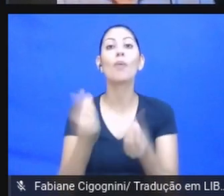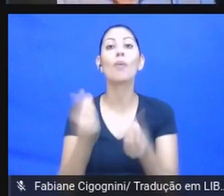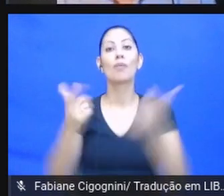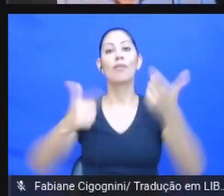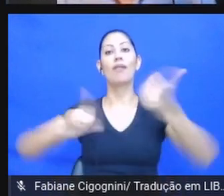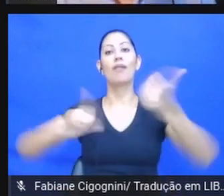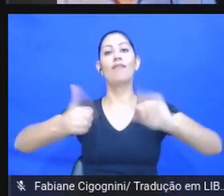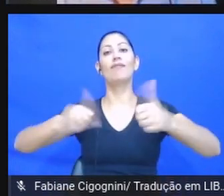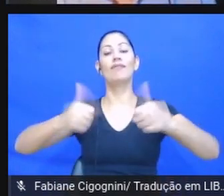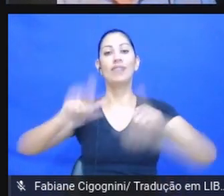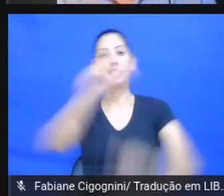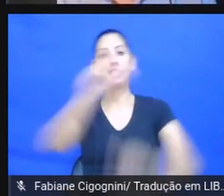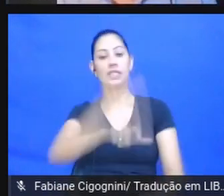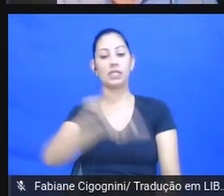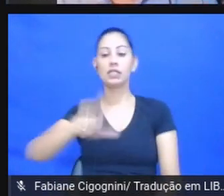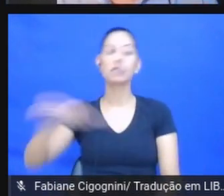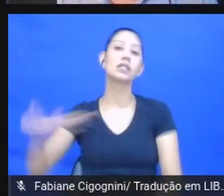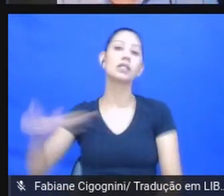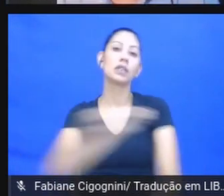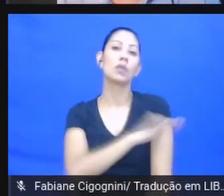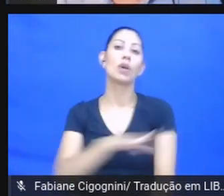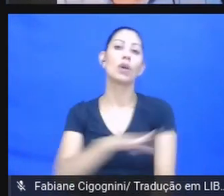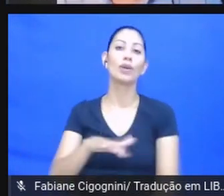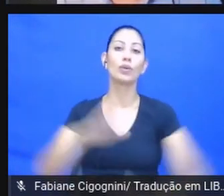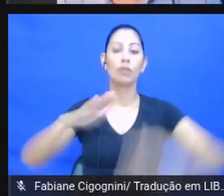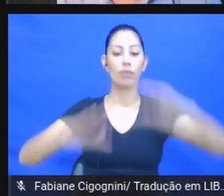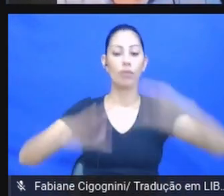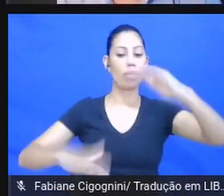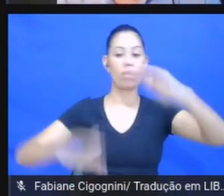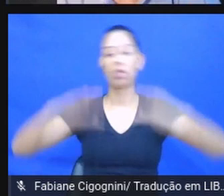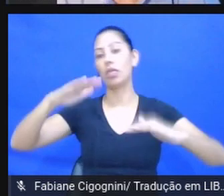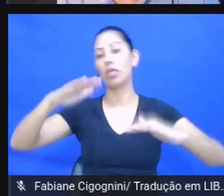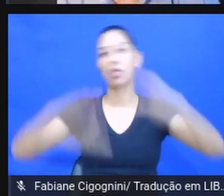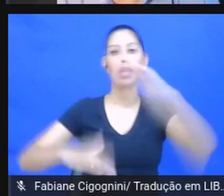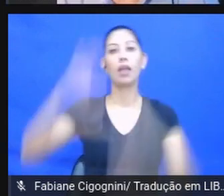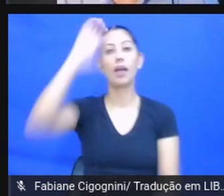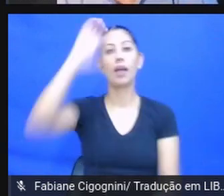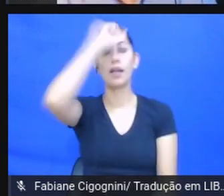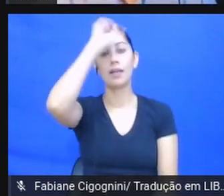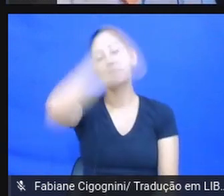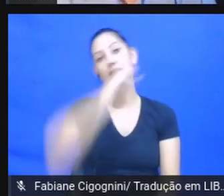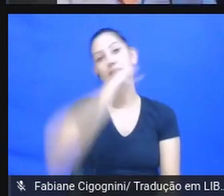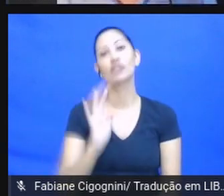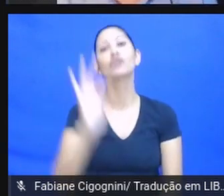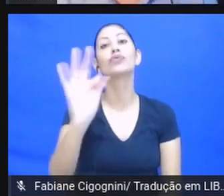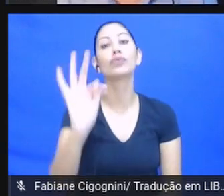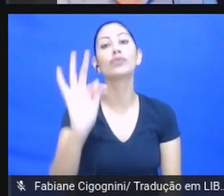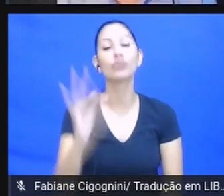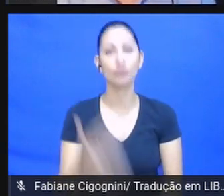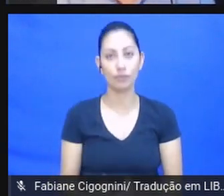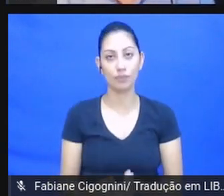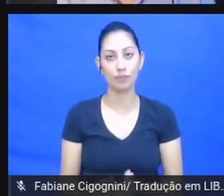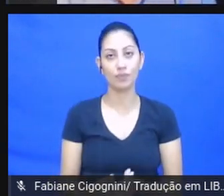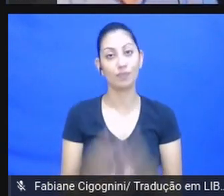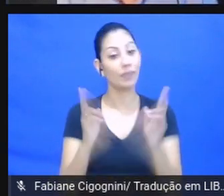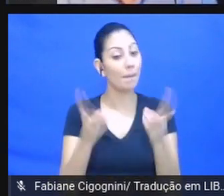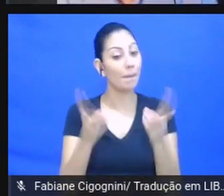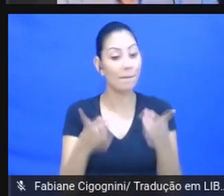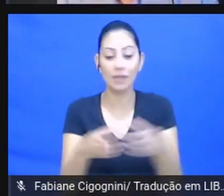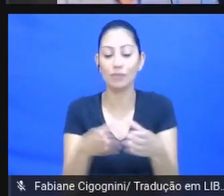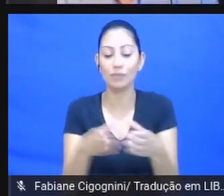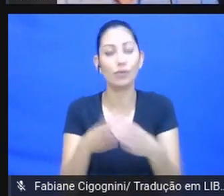seja, como avaliar as diferenças de aprendizagem que haverá entre os mesmos